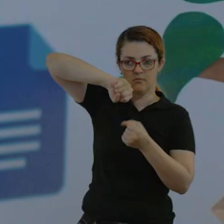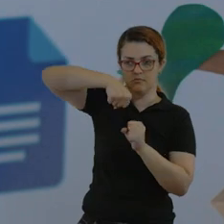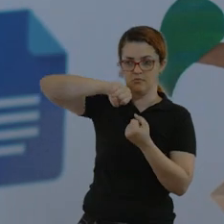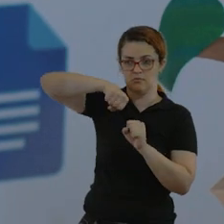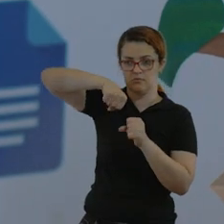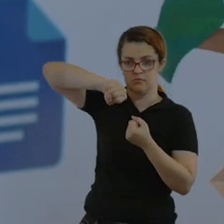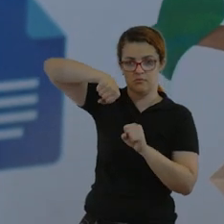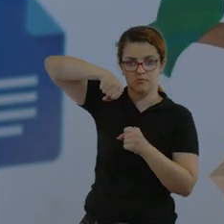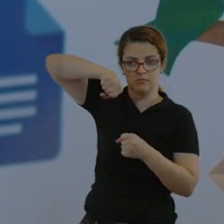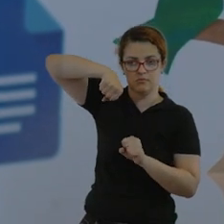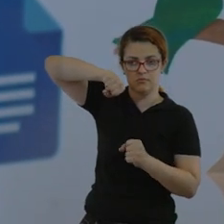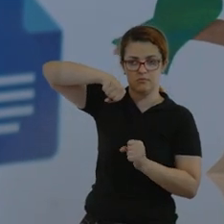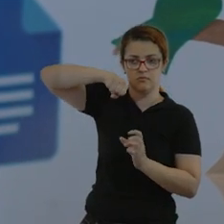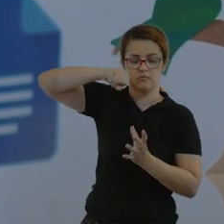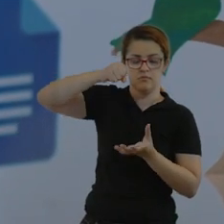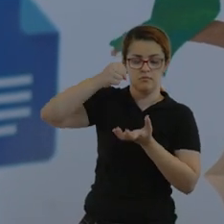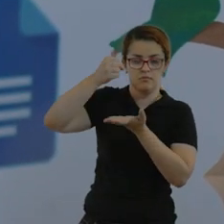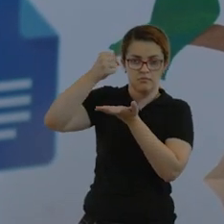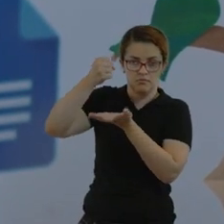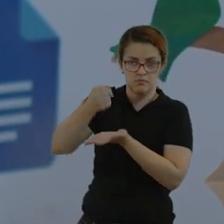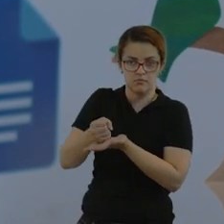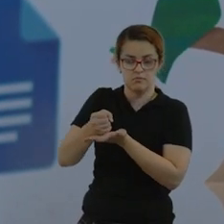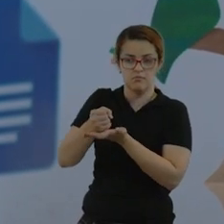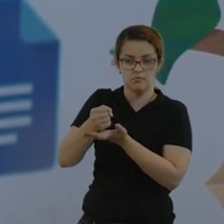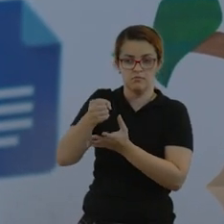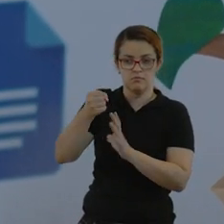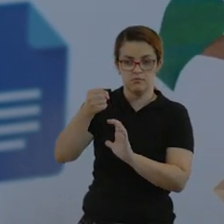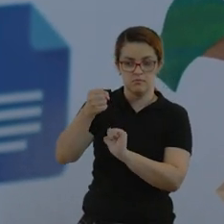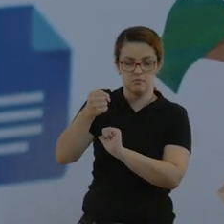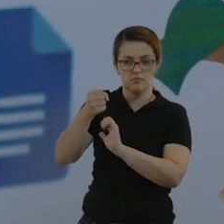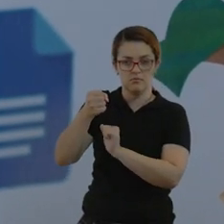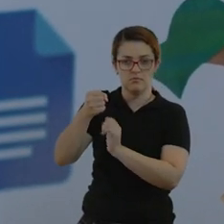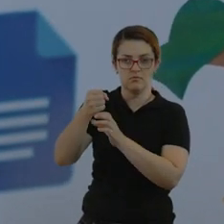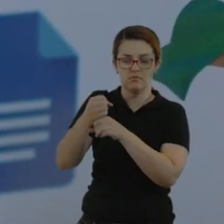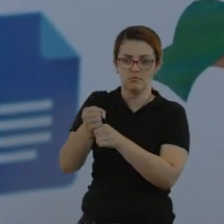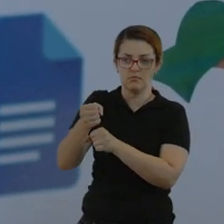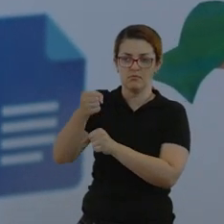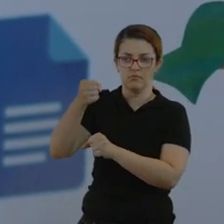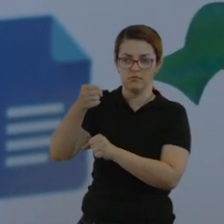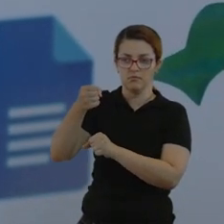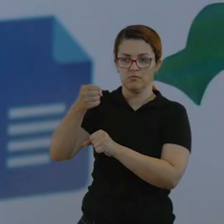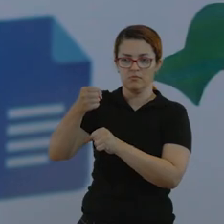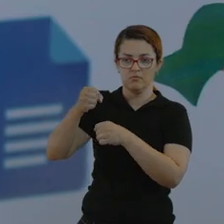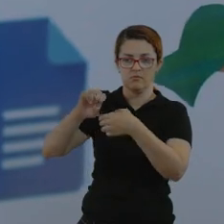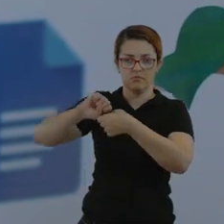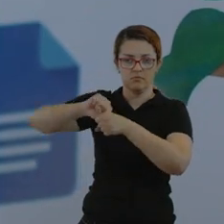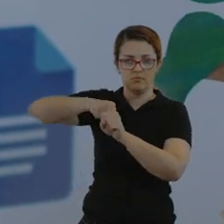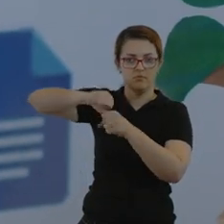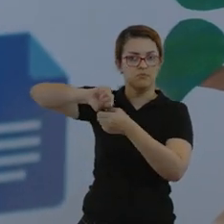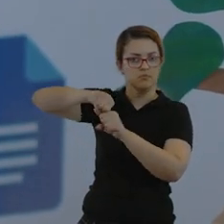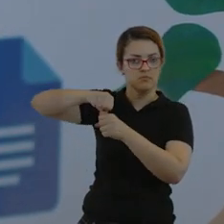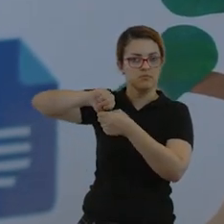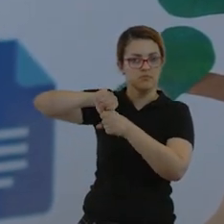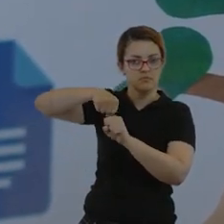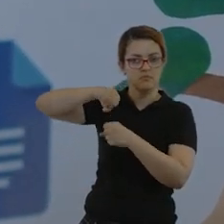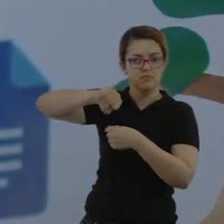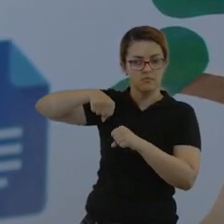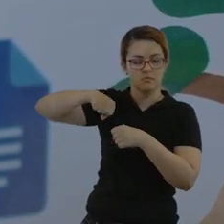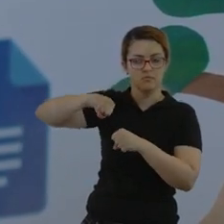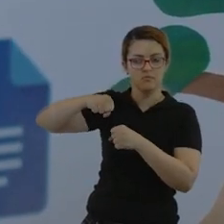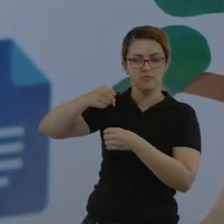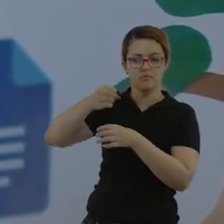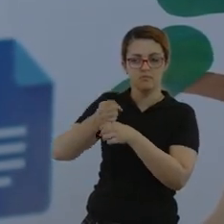deixando uma ponta aqui embaixo para você poder fazer a base da sua árvore. Amassa e